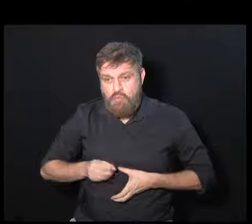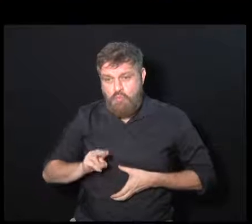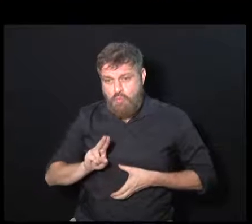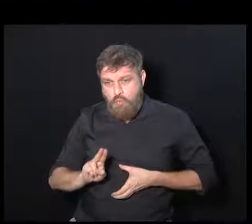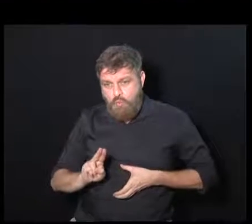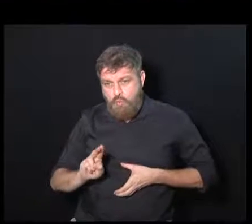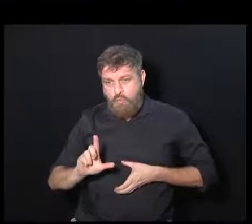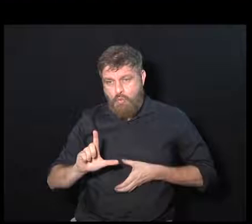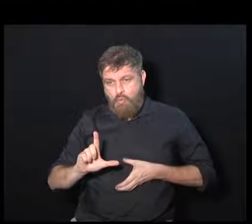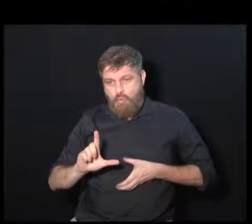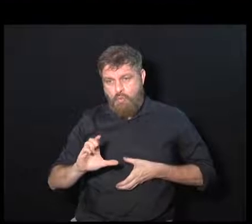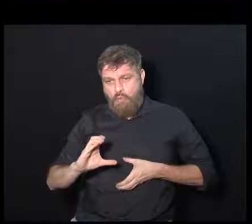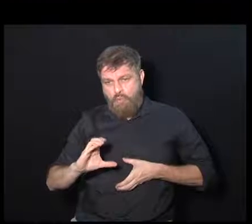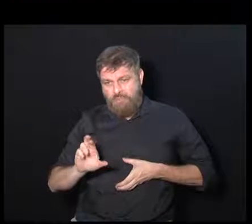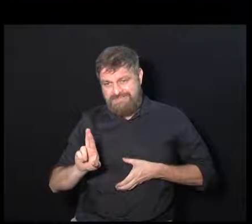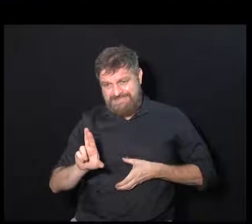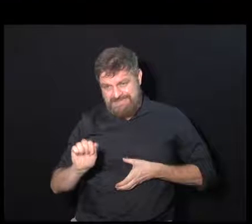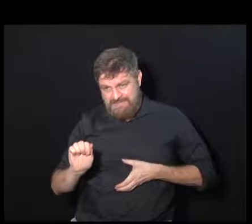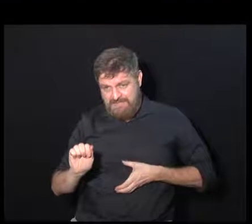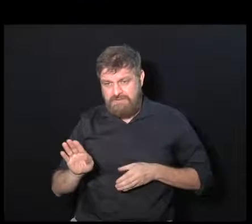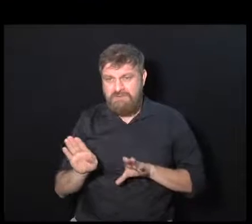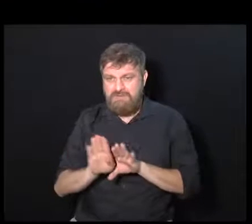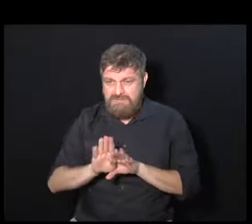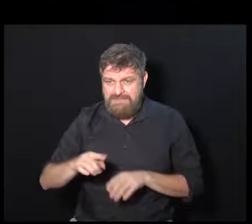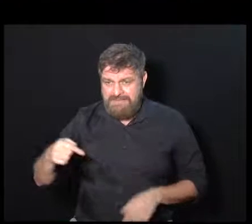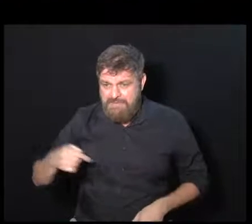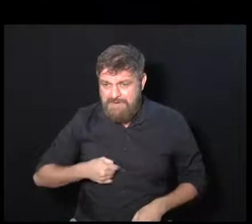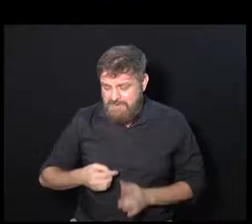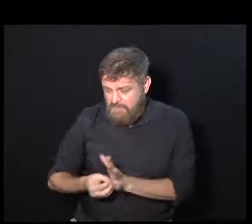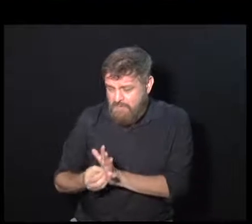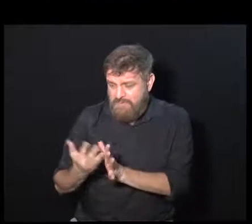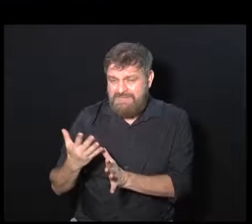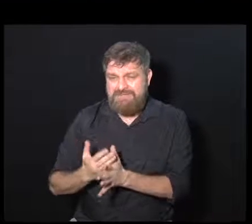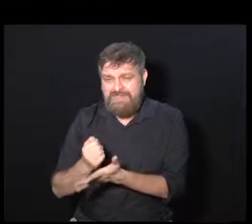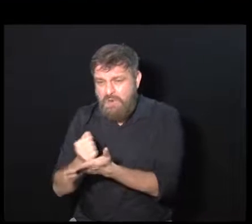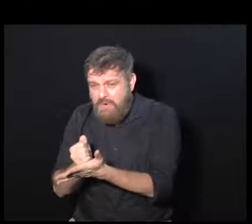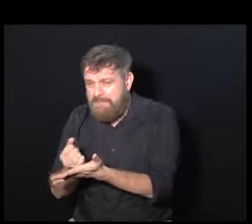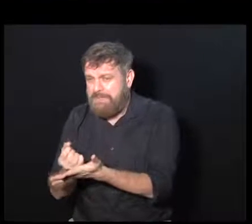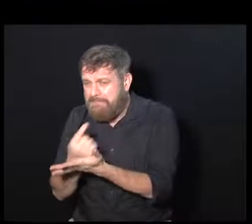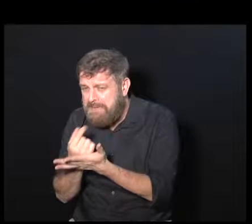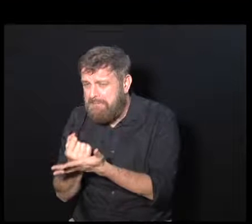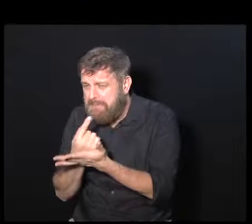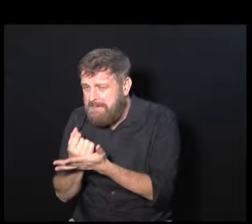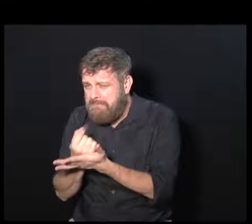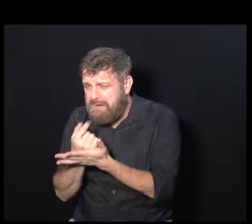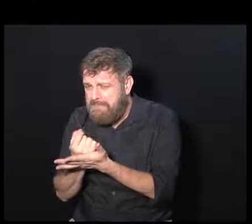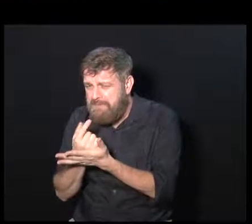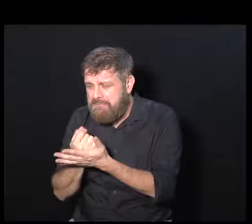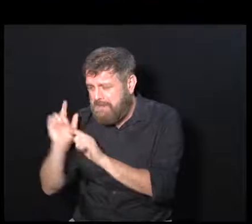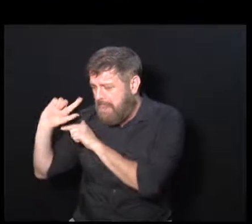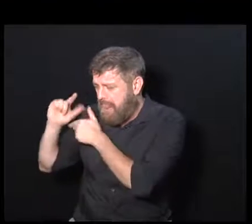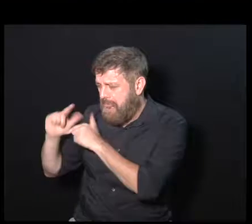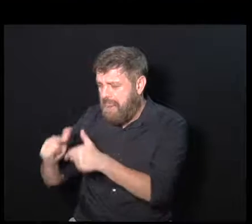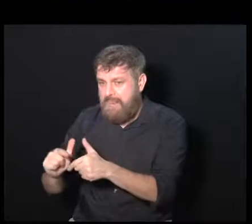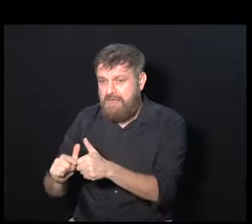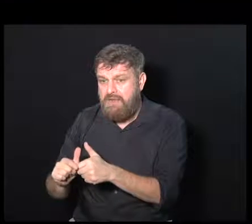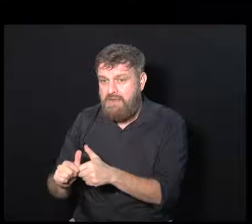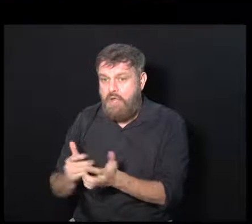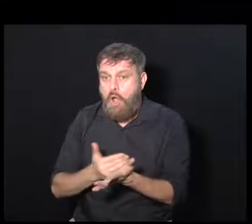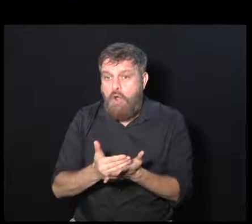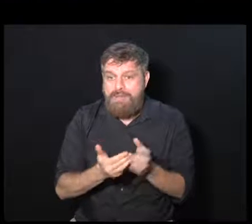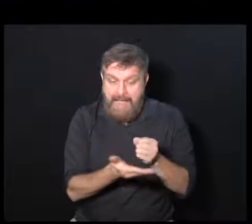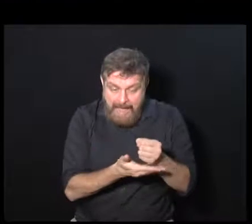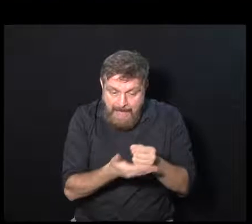medicamentos convencionais. E até, muitas vezes, o medicamento convencional ele veio de uma planta medicinal. Eu vou dar